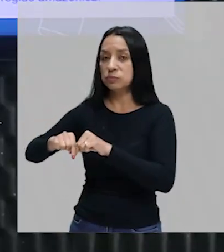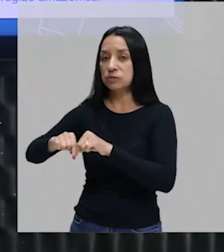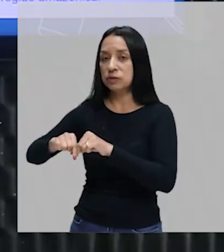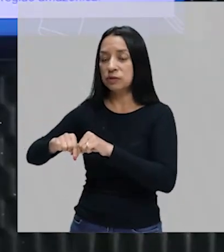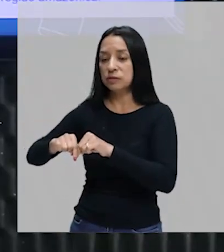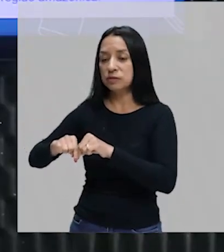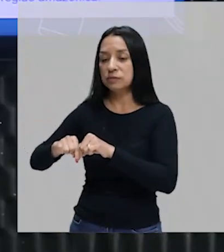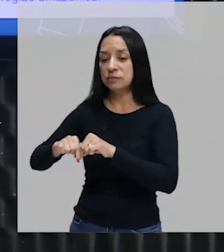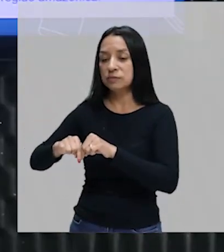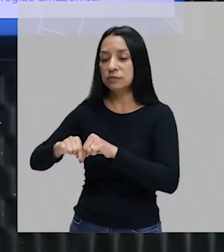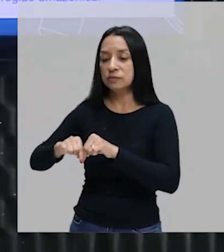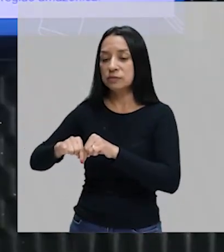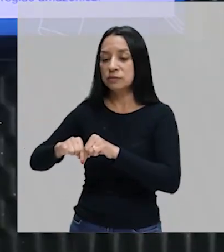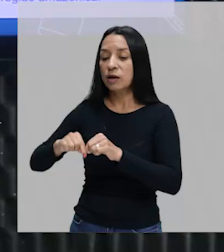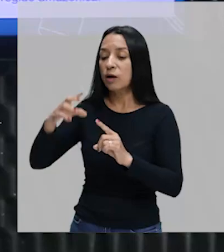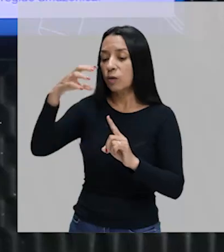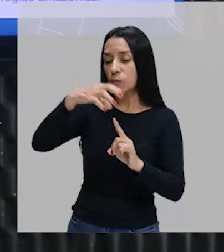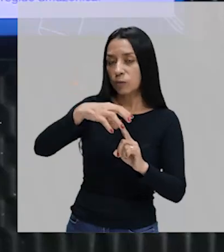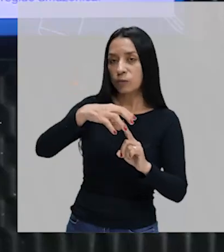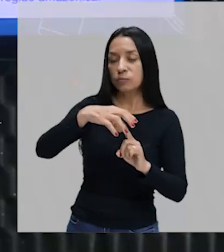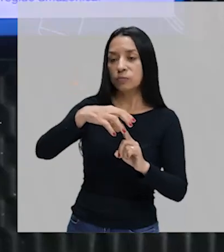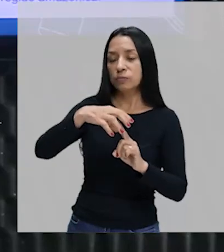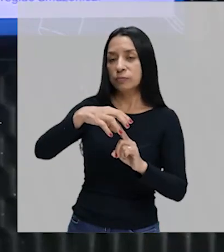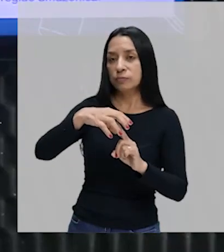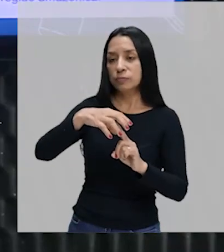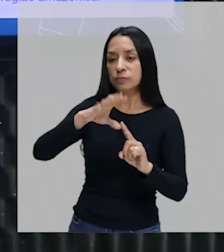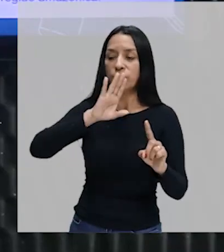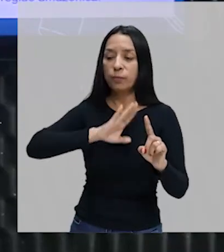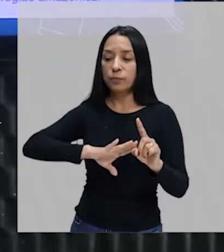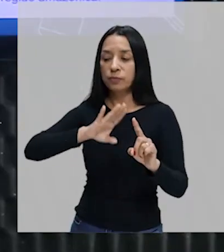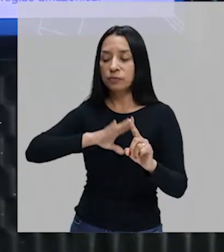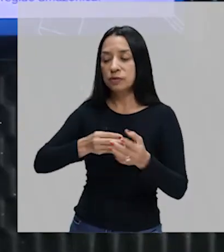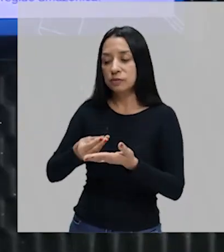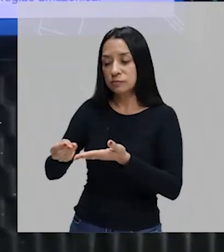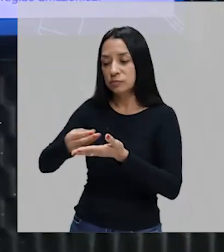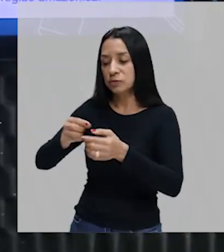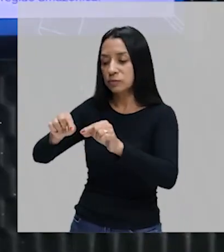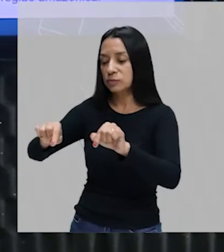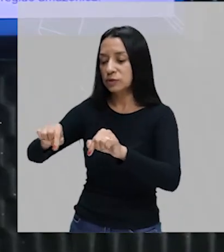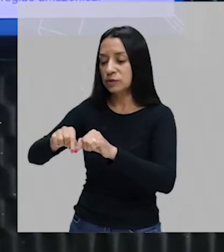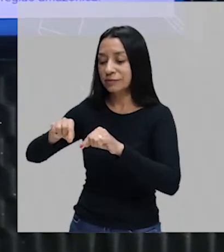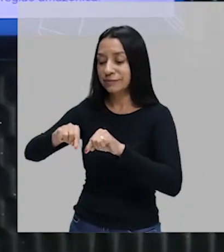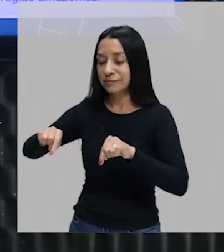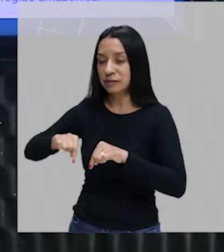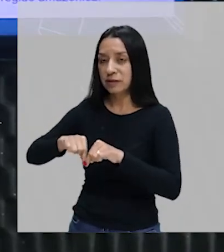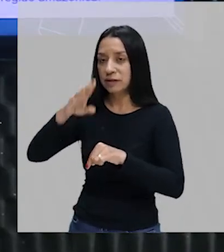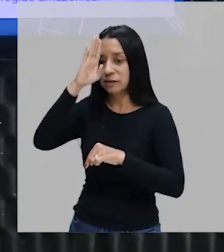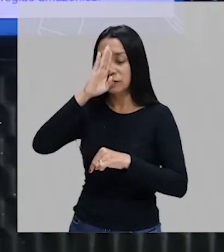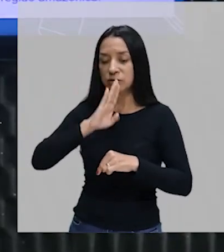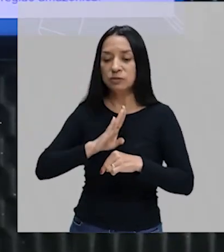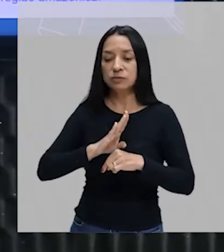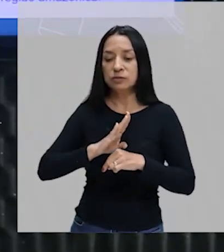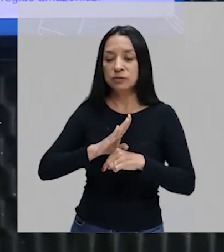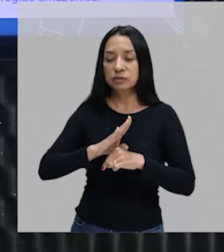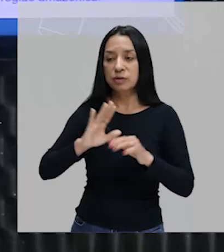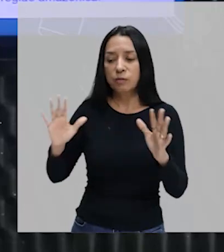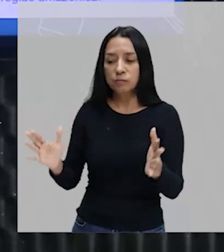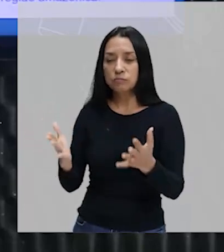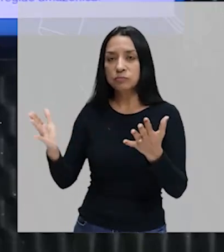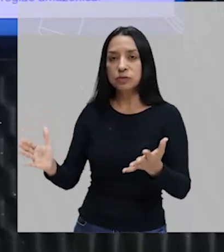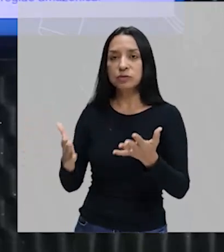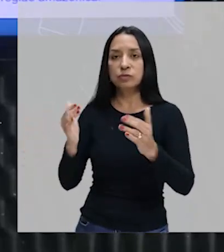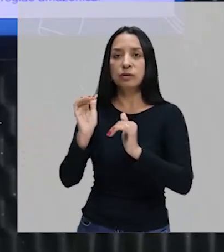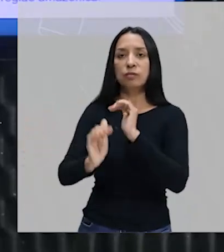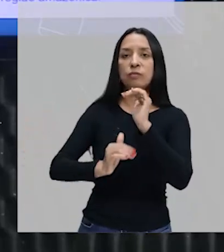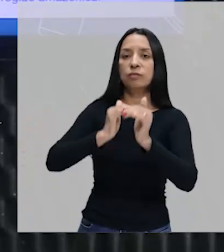ela vai distribuir terras e títulos gratuitamente. Isso é uma forma de estimular o processo